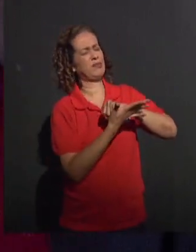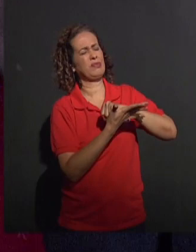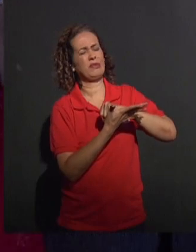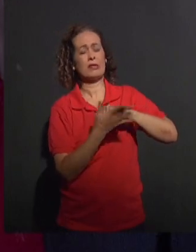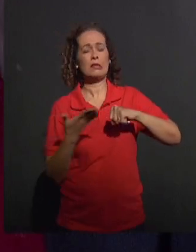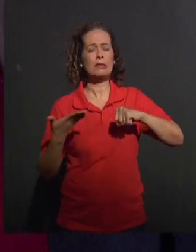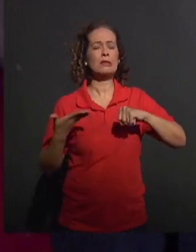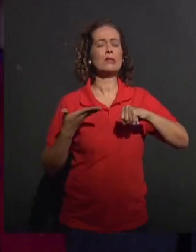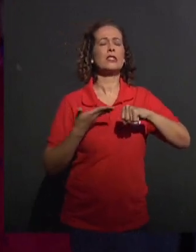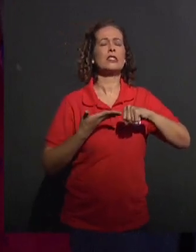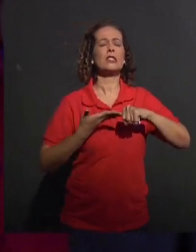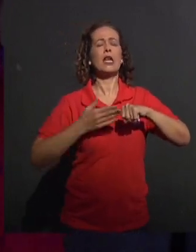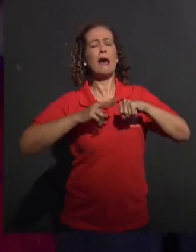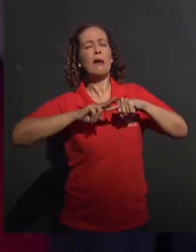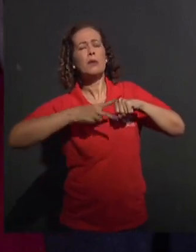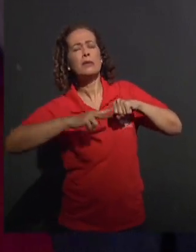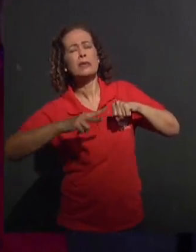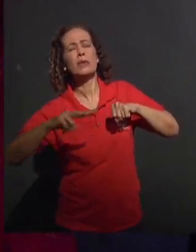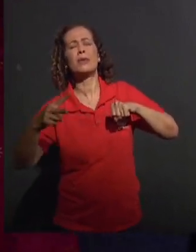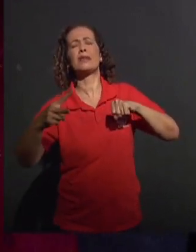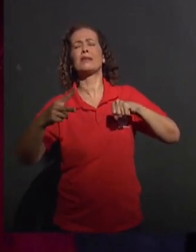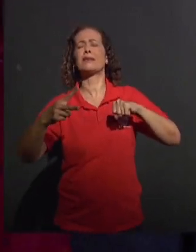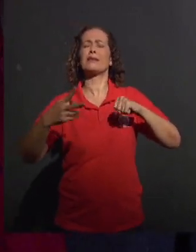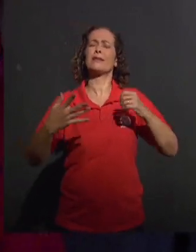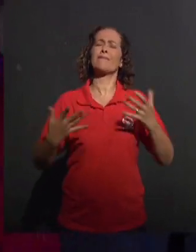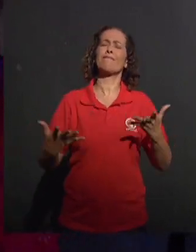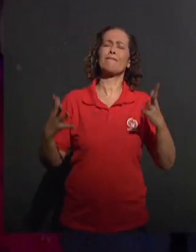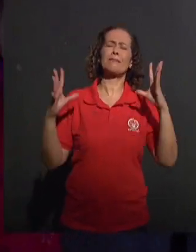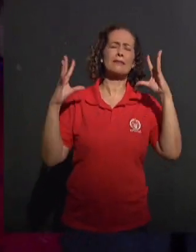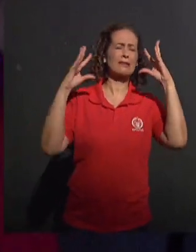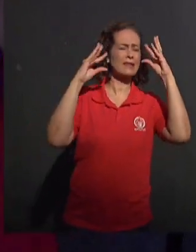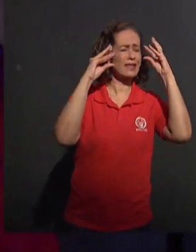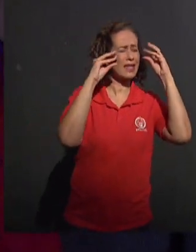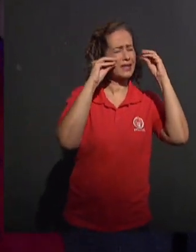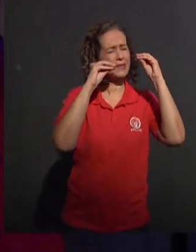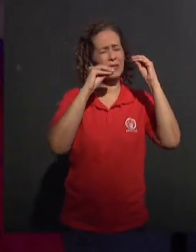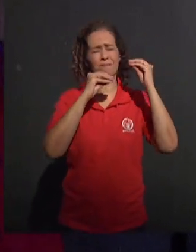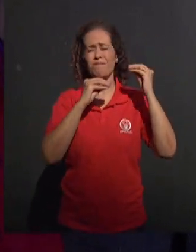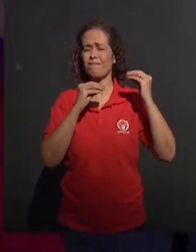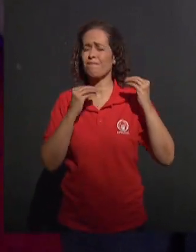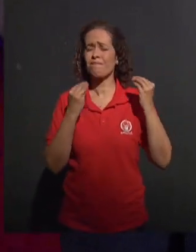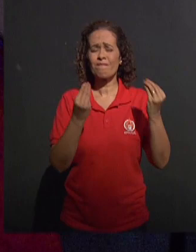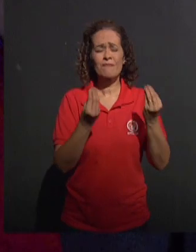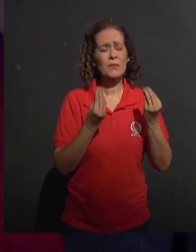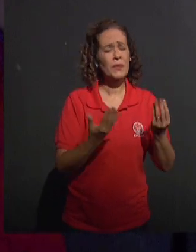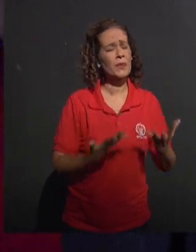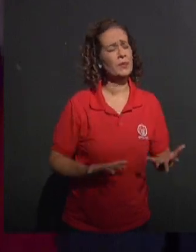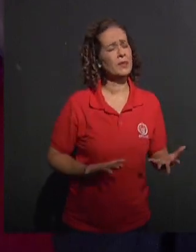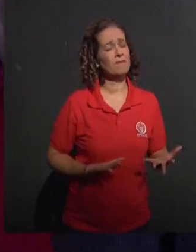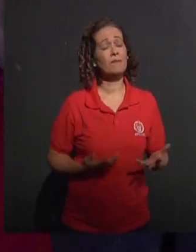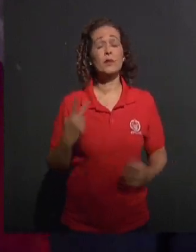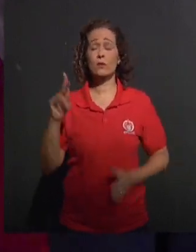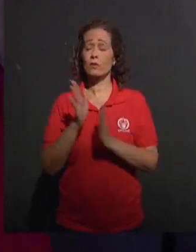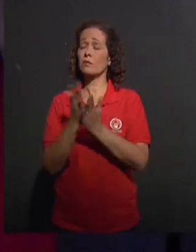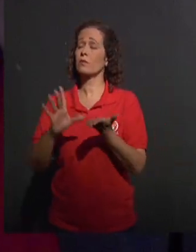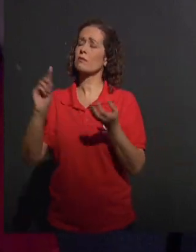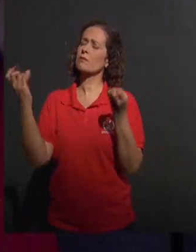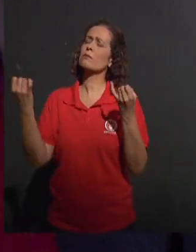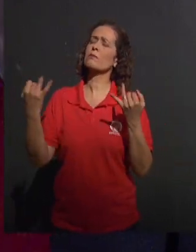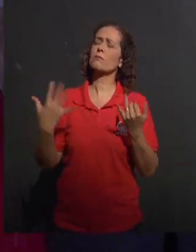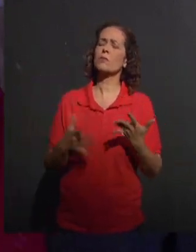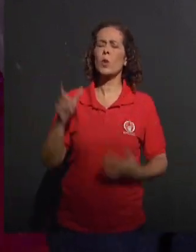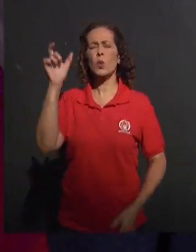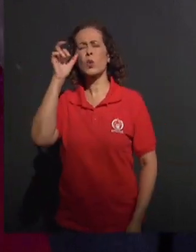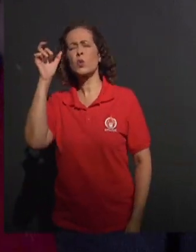as consequências, ó Pai, das trevas, Tua palavra diz que Satanás veio para matar, para roubar,